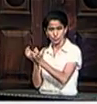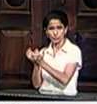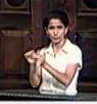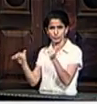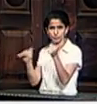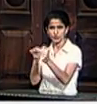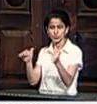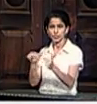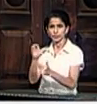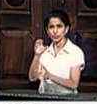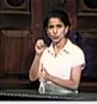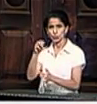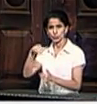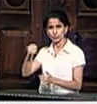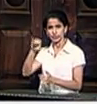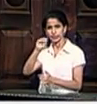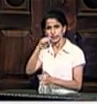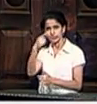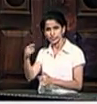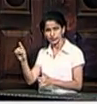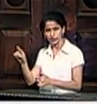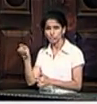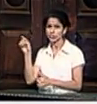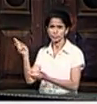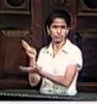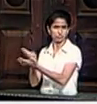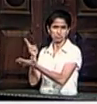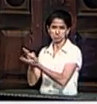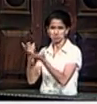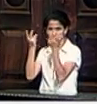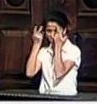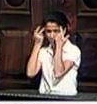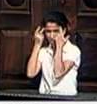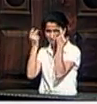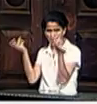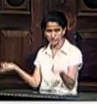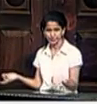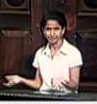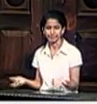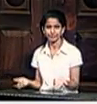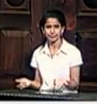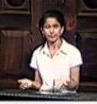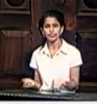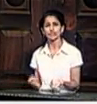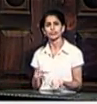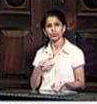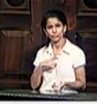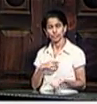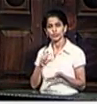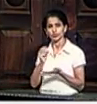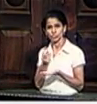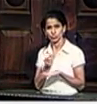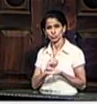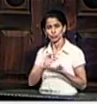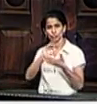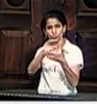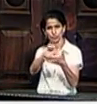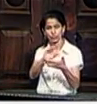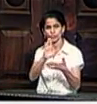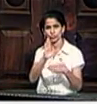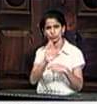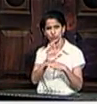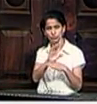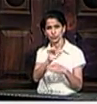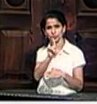duras penas, tem uma gratificação que valoriza um pouco mais a sua atuação, mas eu não tenho